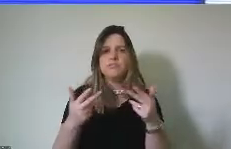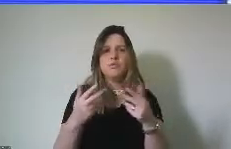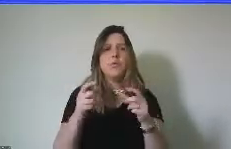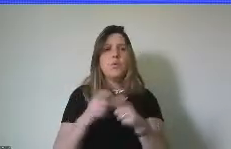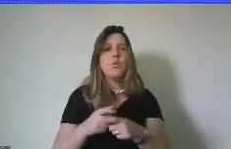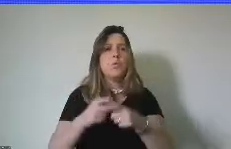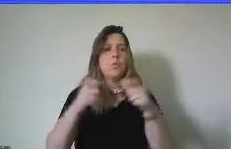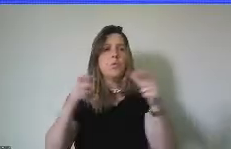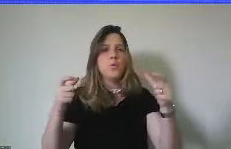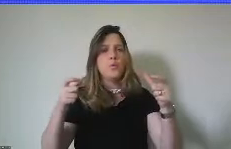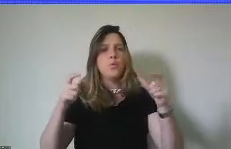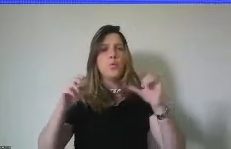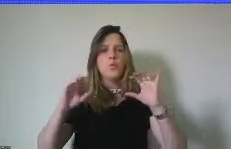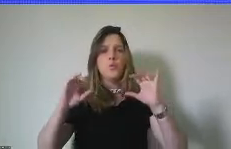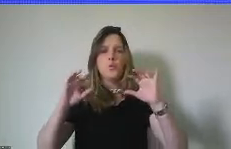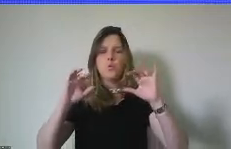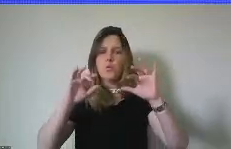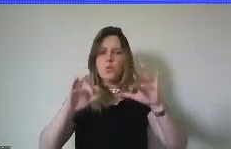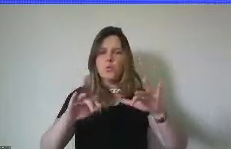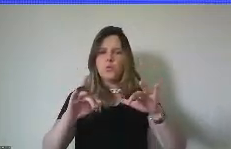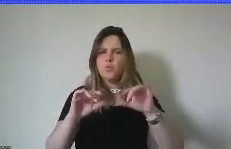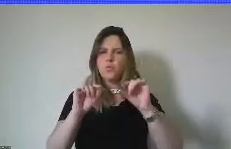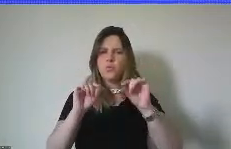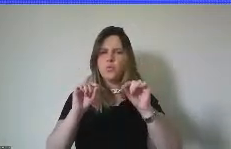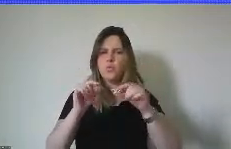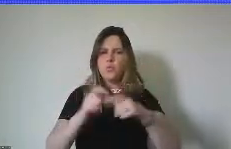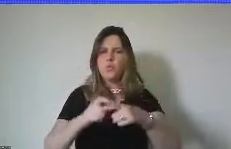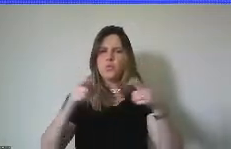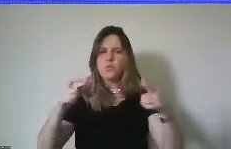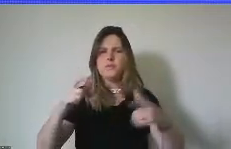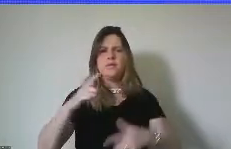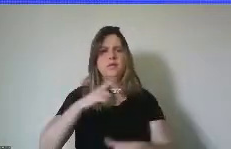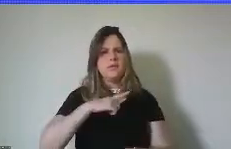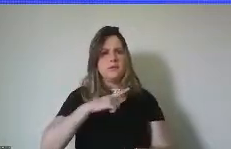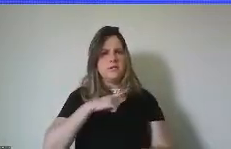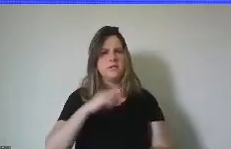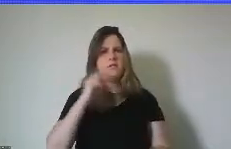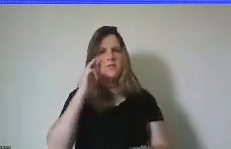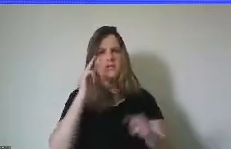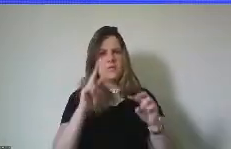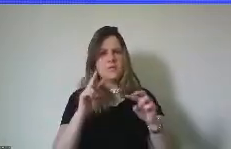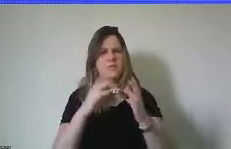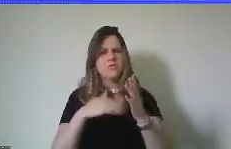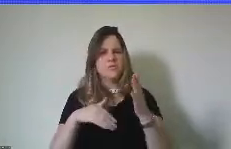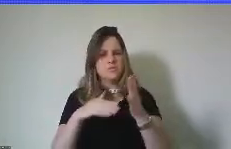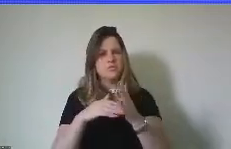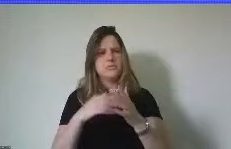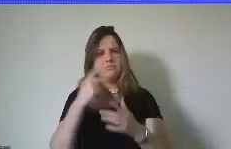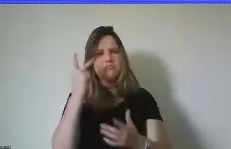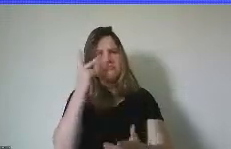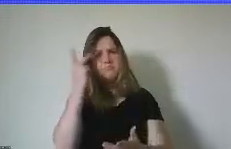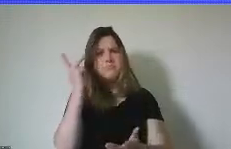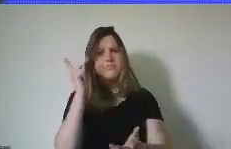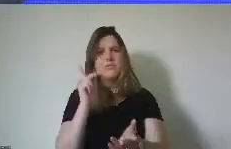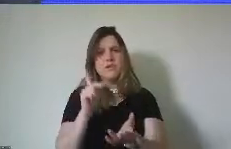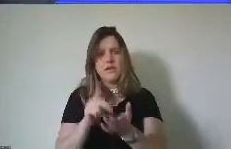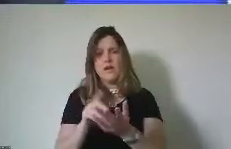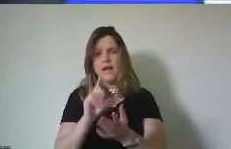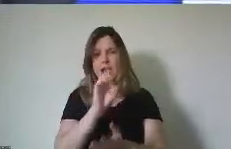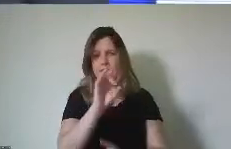geração distribuída né porque se a geração distribuída crescer sejamos aqui todos os orégantes intelectualmente Se cada um de nós aqui